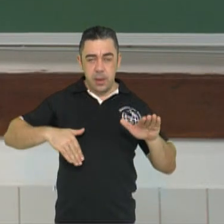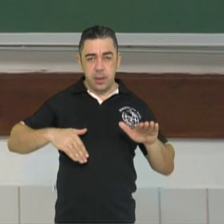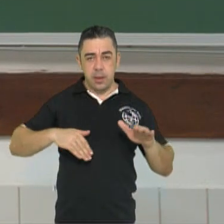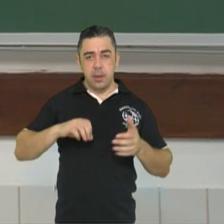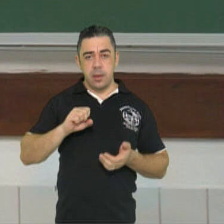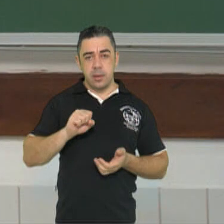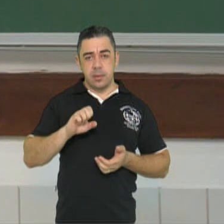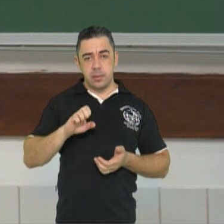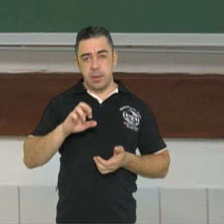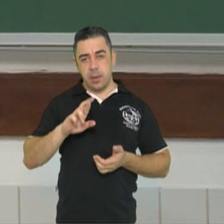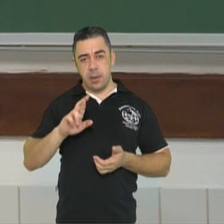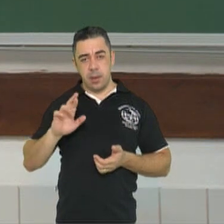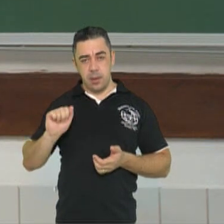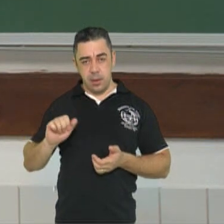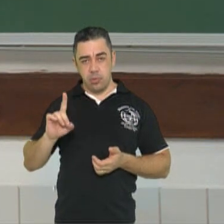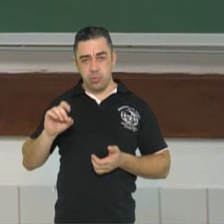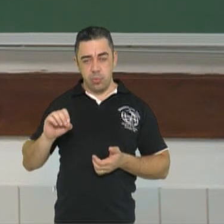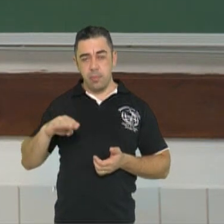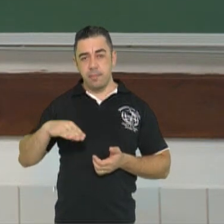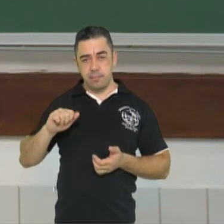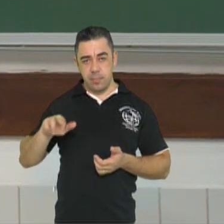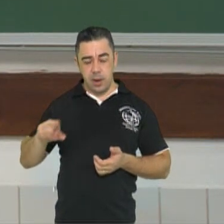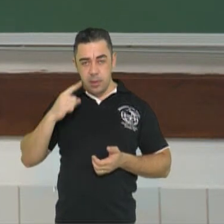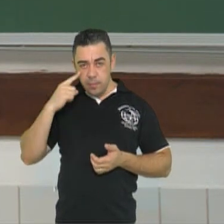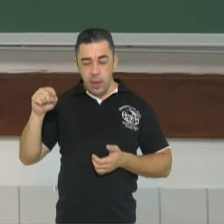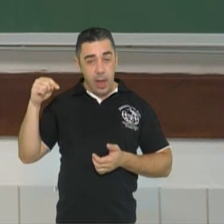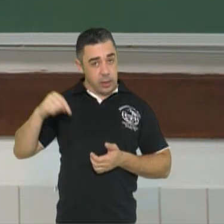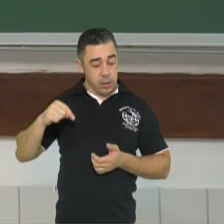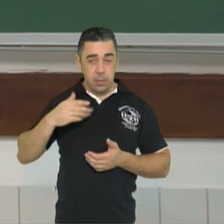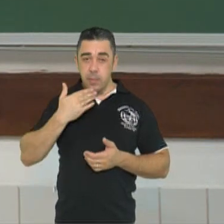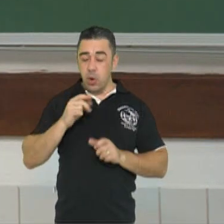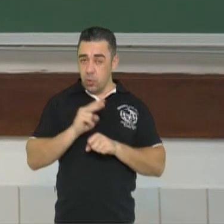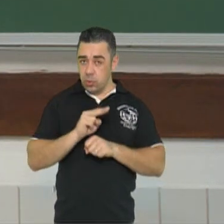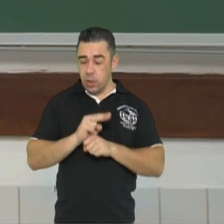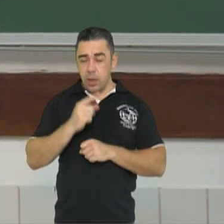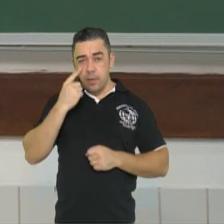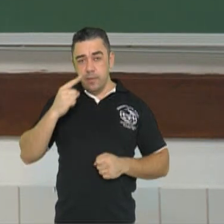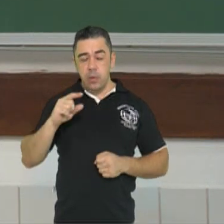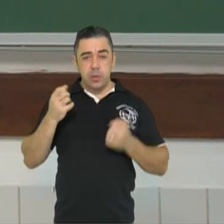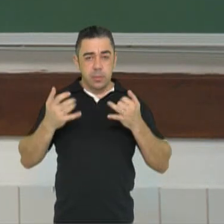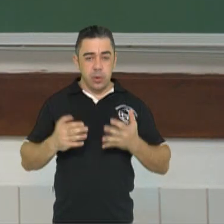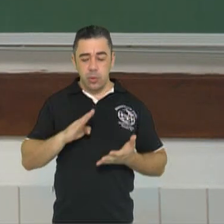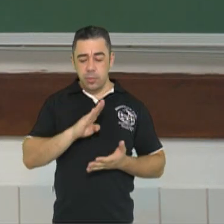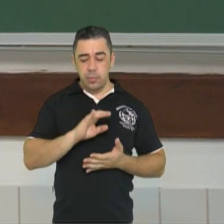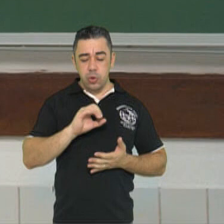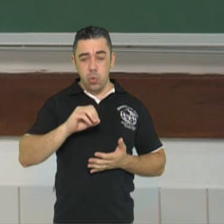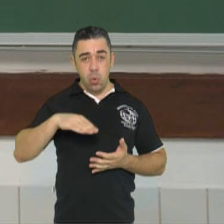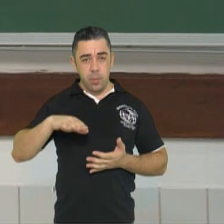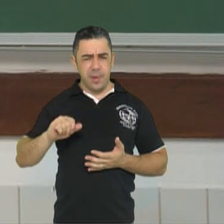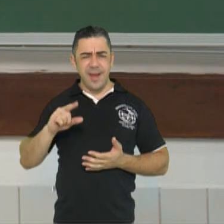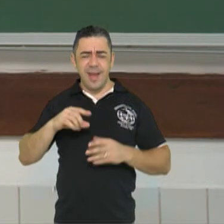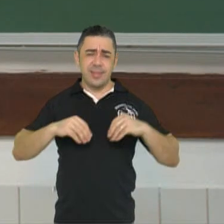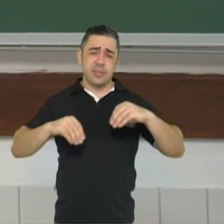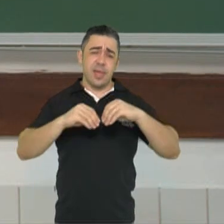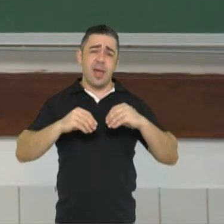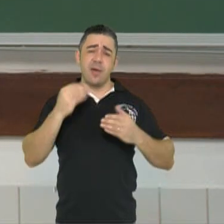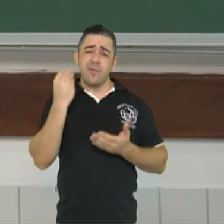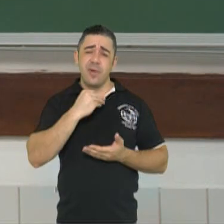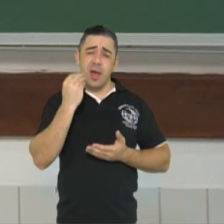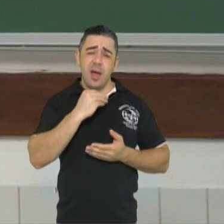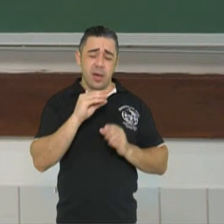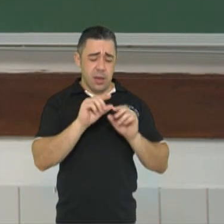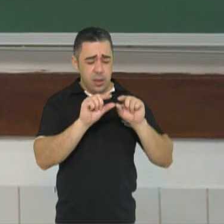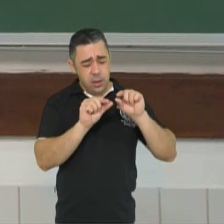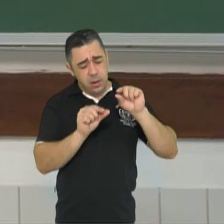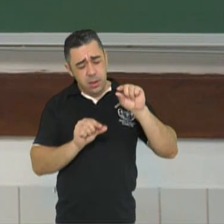mais preservada. A gente comentou lá quando falou dos biomas que o solo dessas regiões são solos rasos.